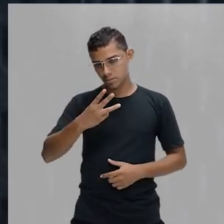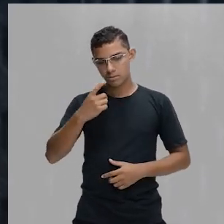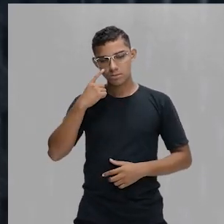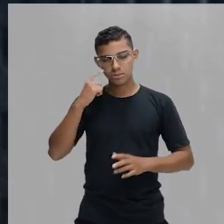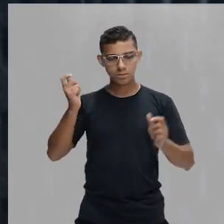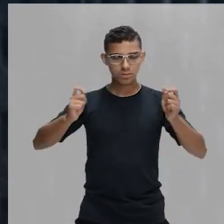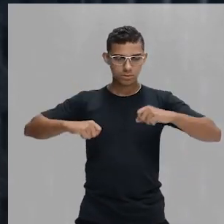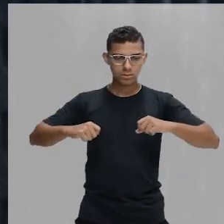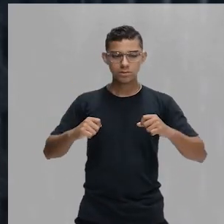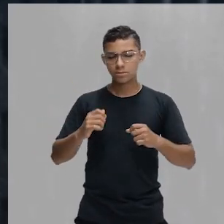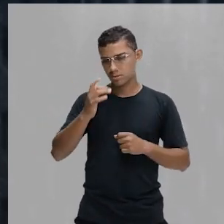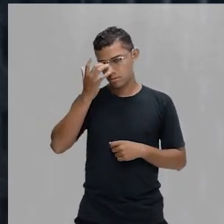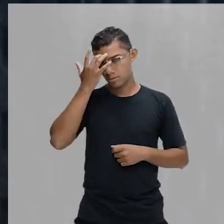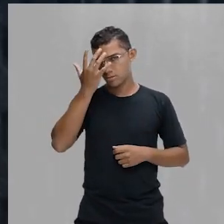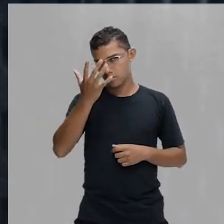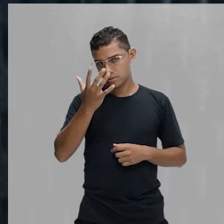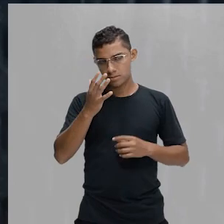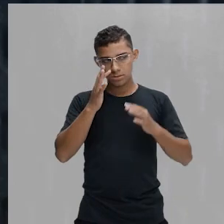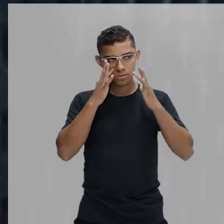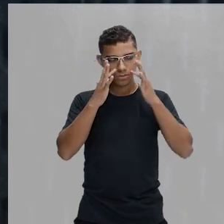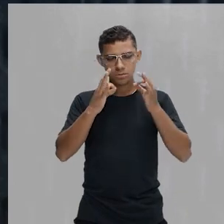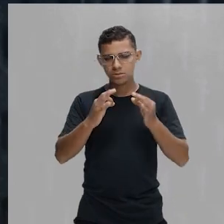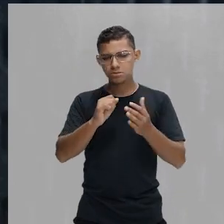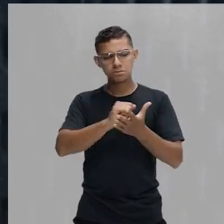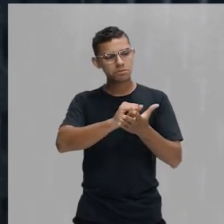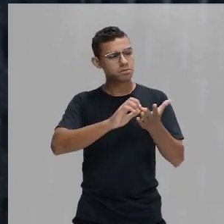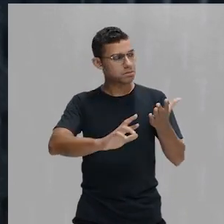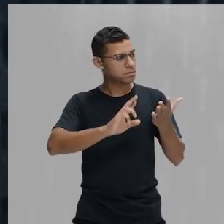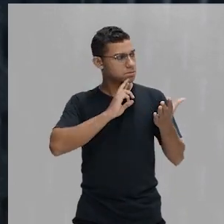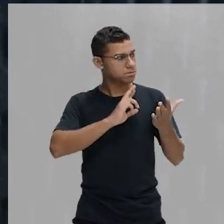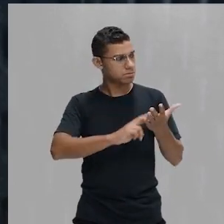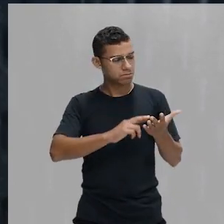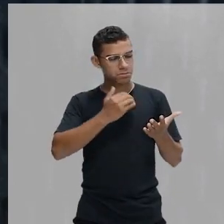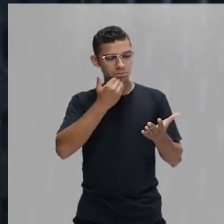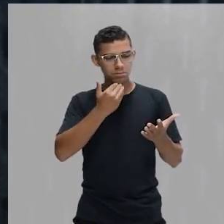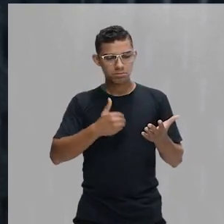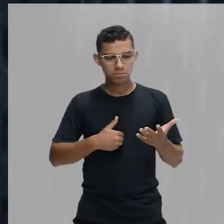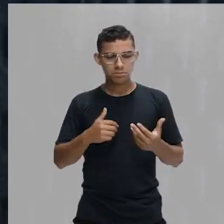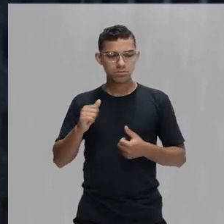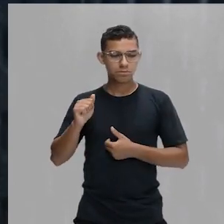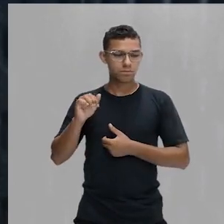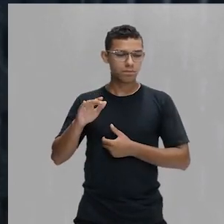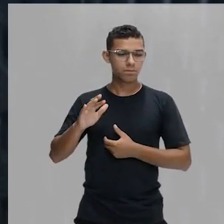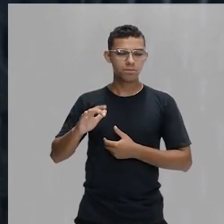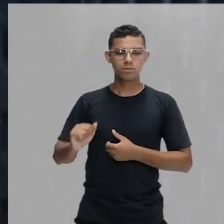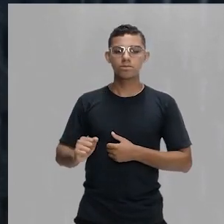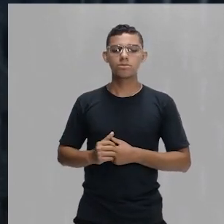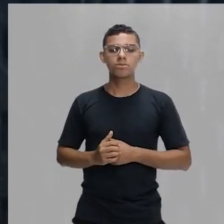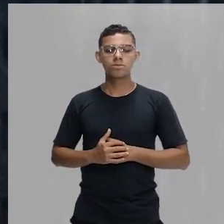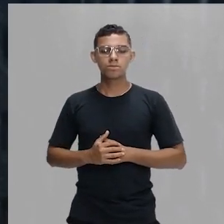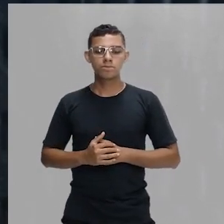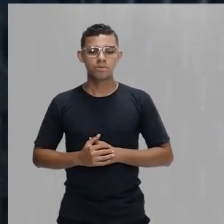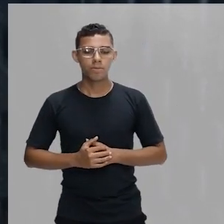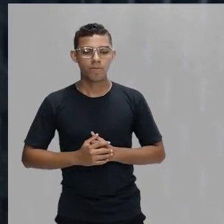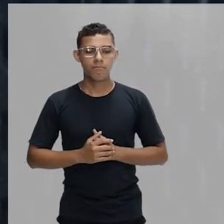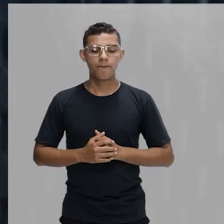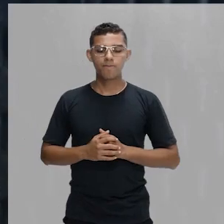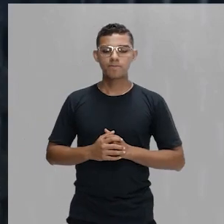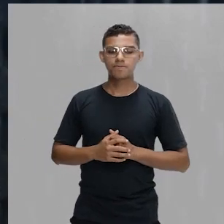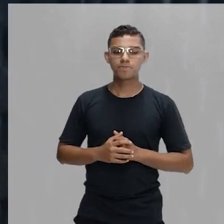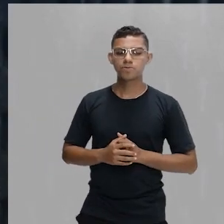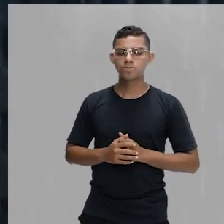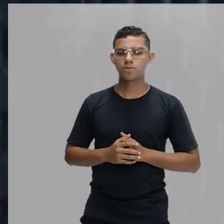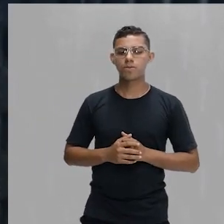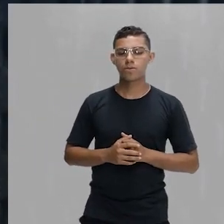prestar atenção ali no que a questão te pede e nas alternativas. Então vamos para a questão 3. A questão 3 tem o